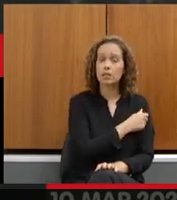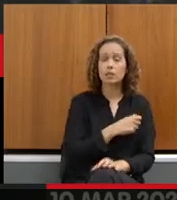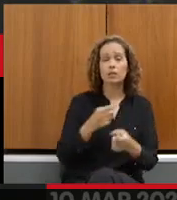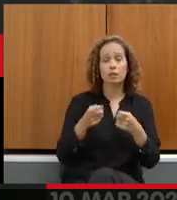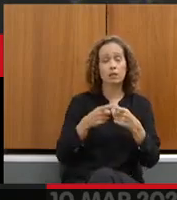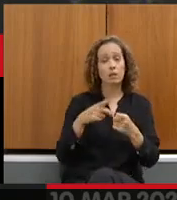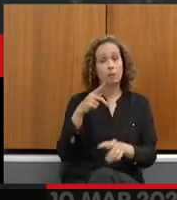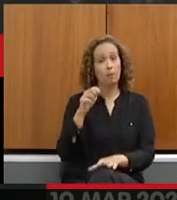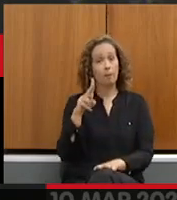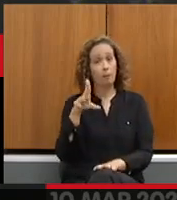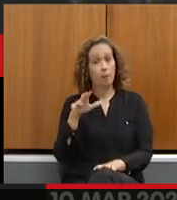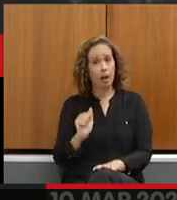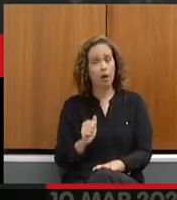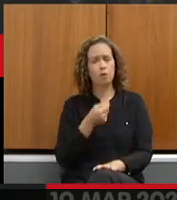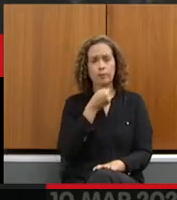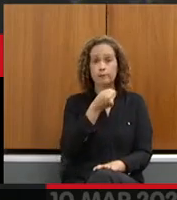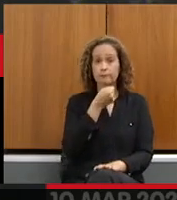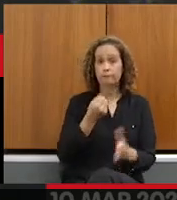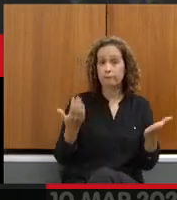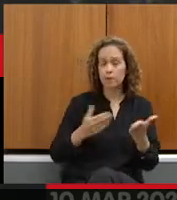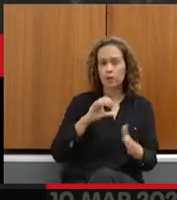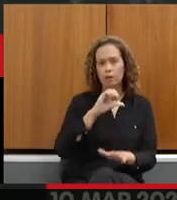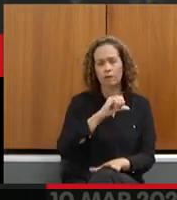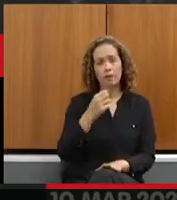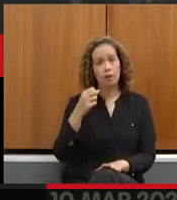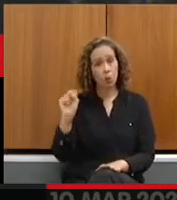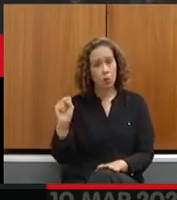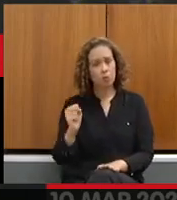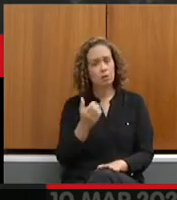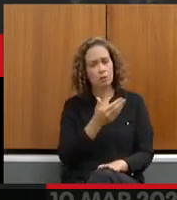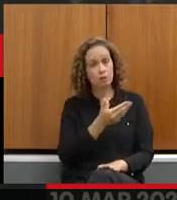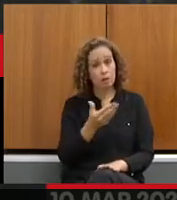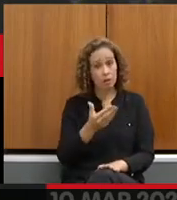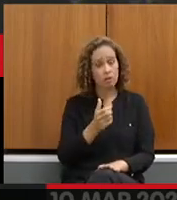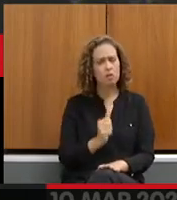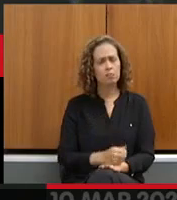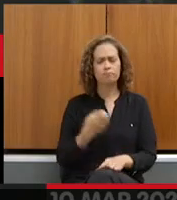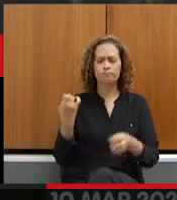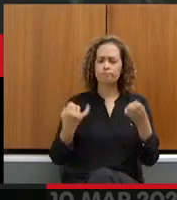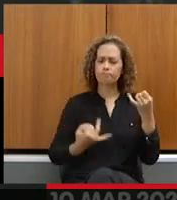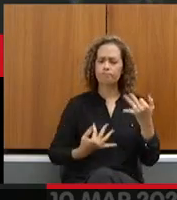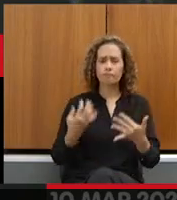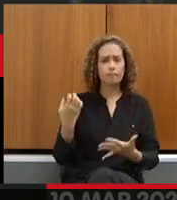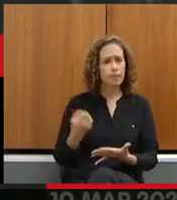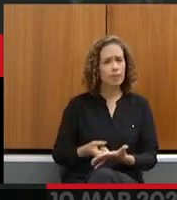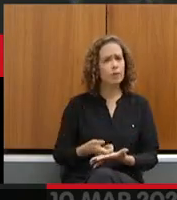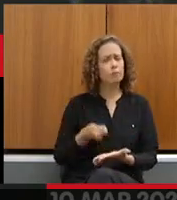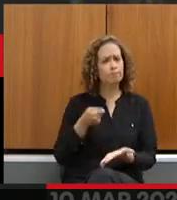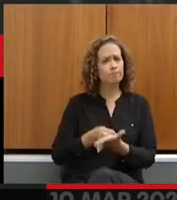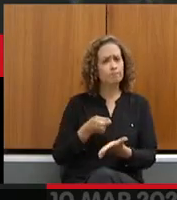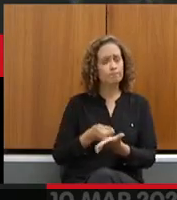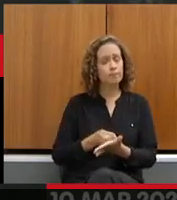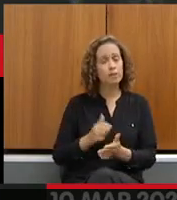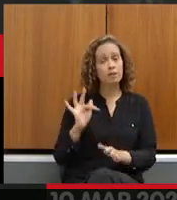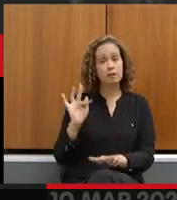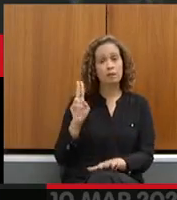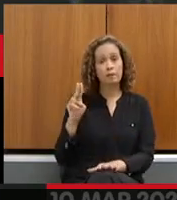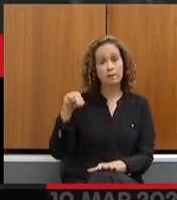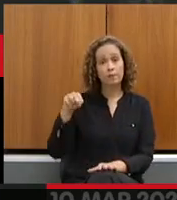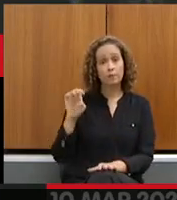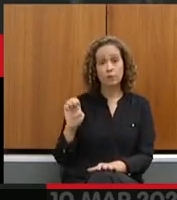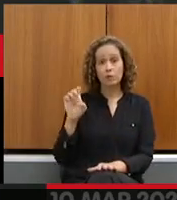oi e eles são categóricos secretário ao afirmar que a funed